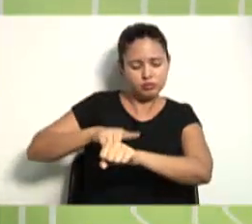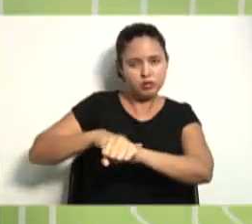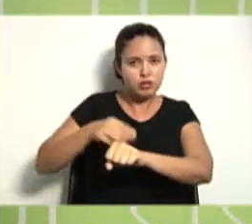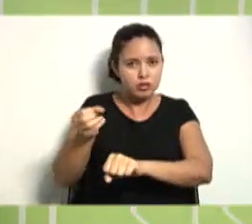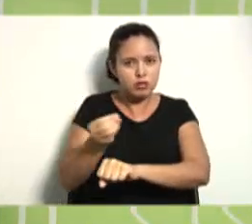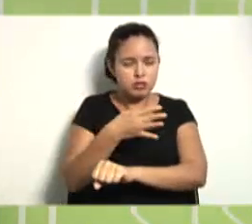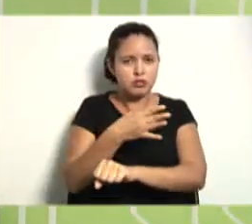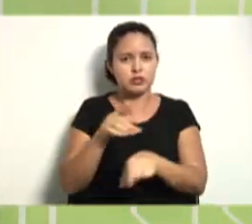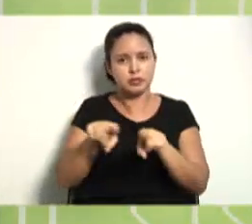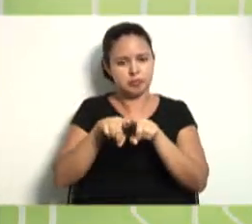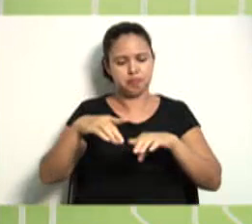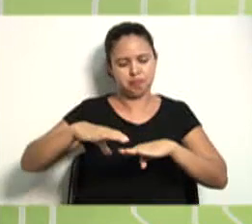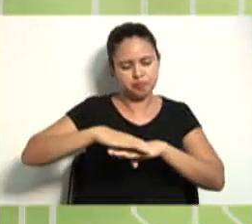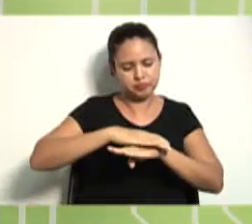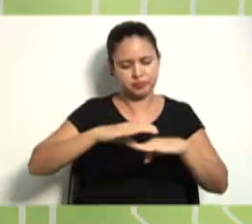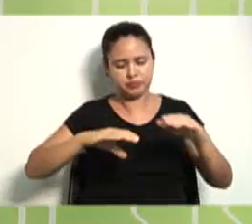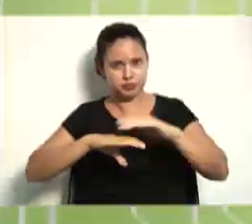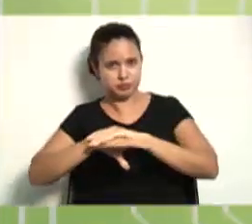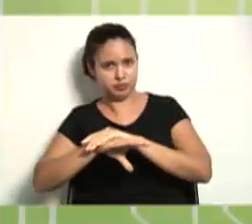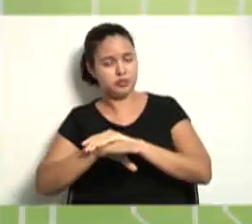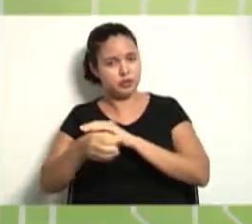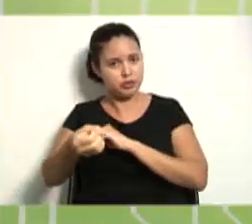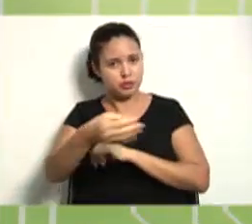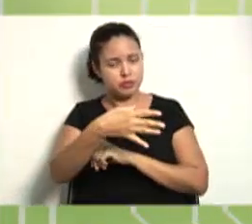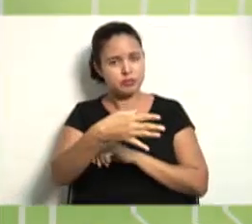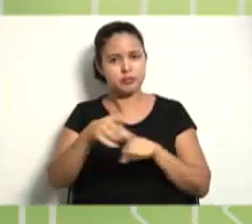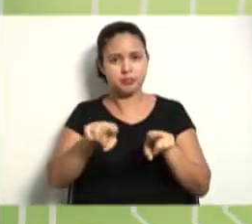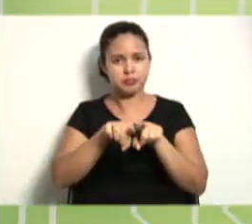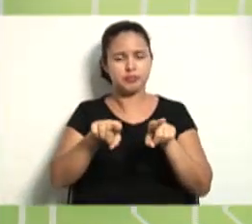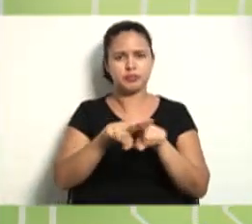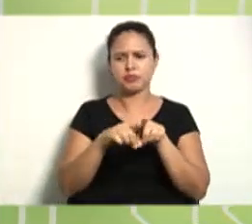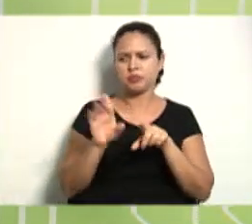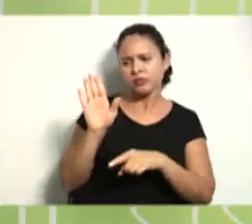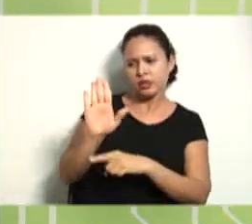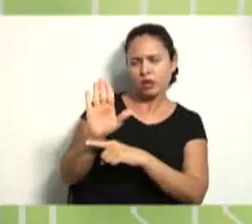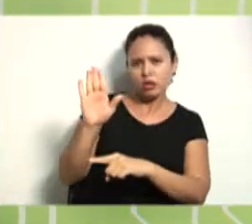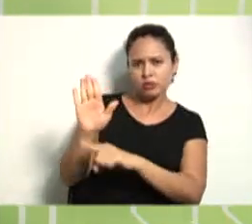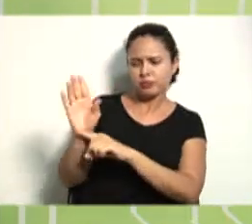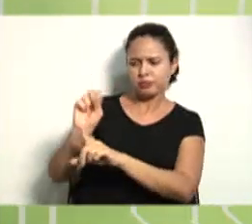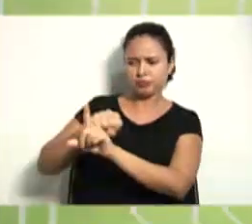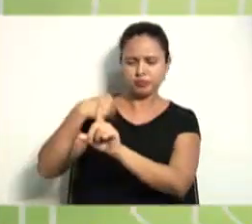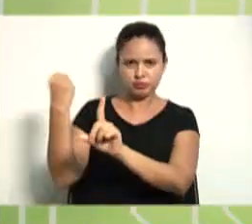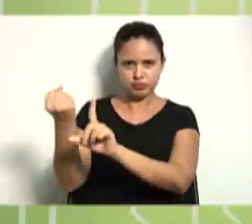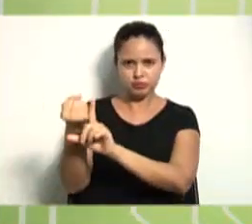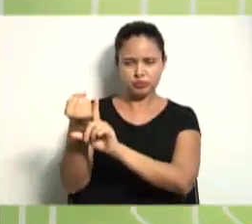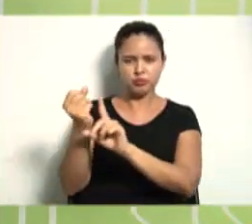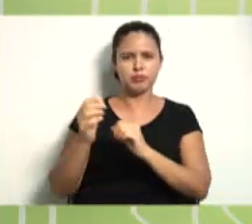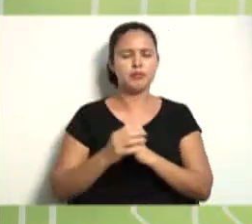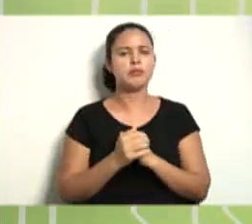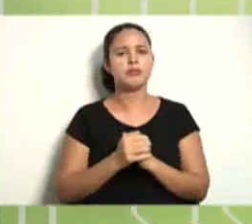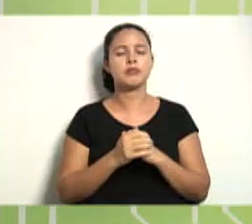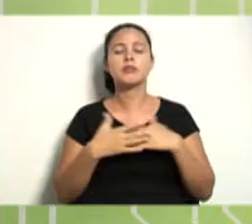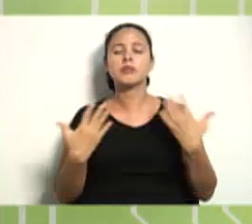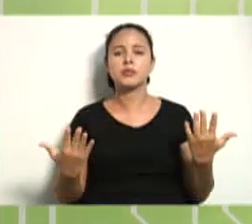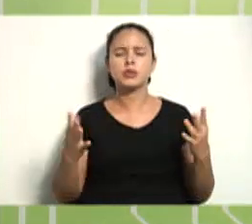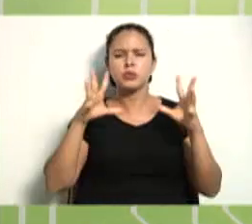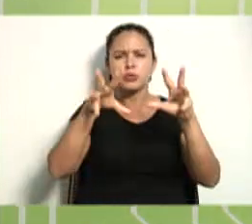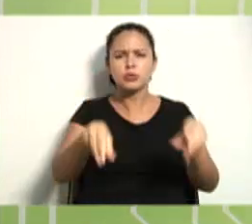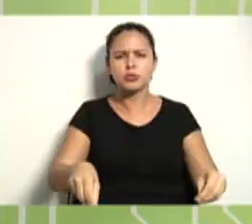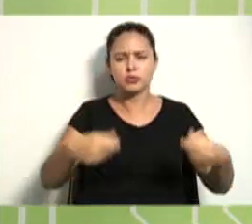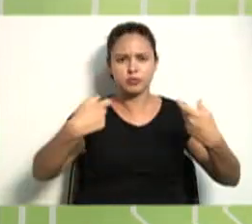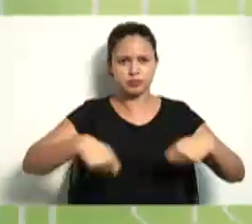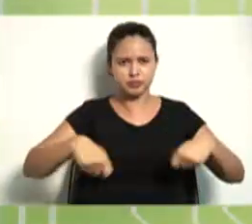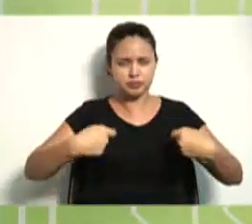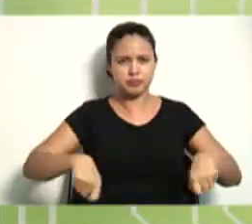na moda, de contribuir com alguma causa social. Todas essas necessidades, elas são